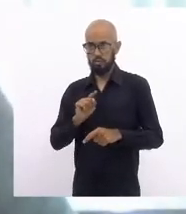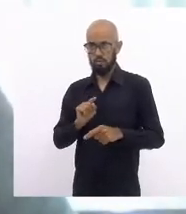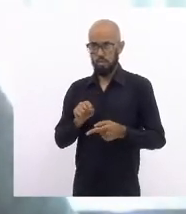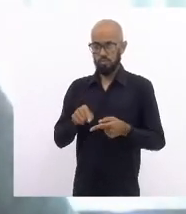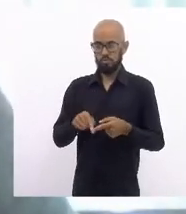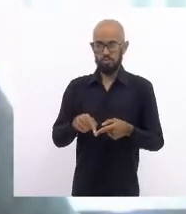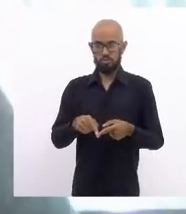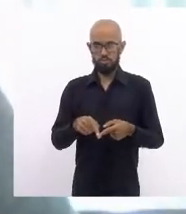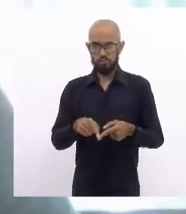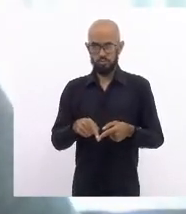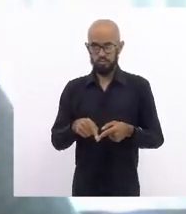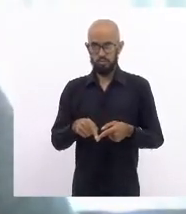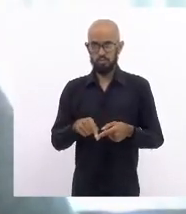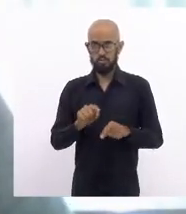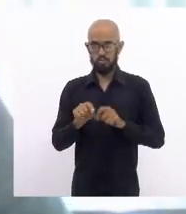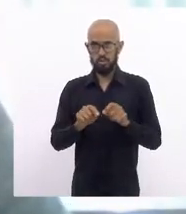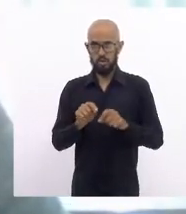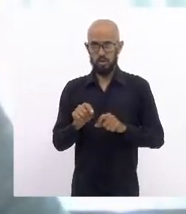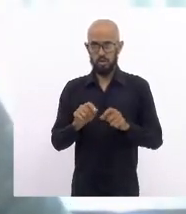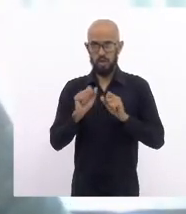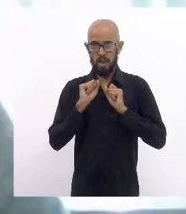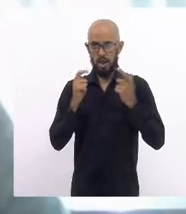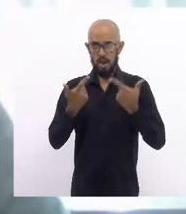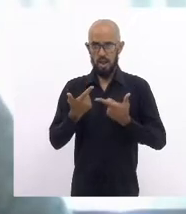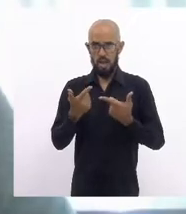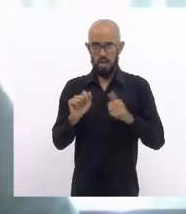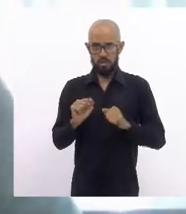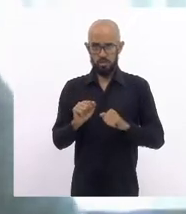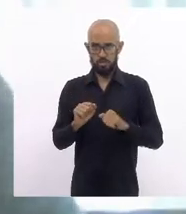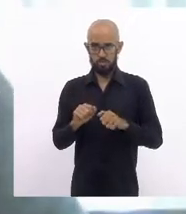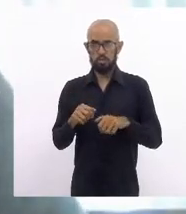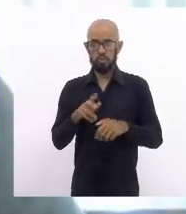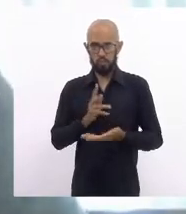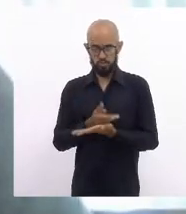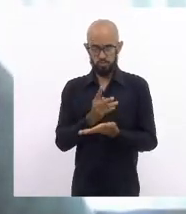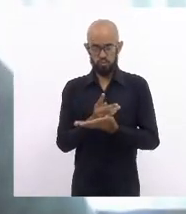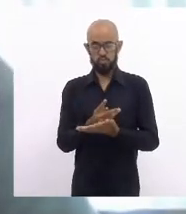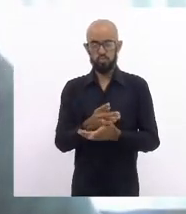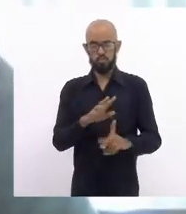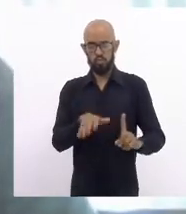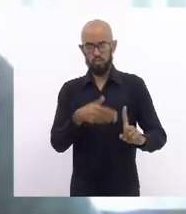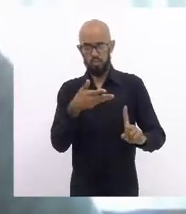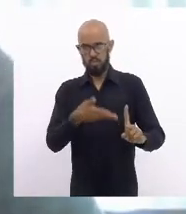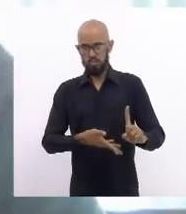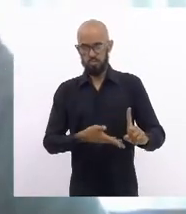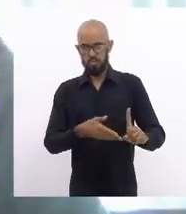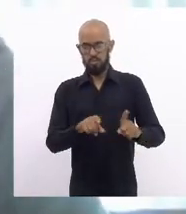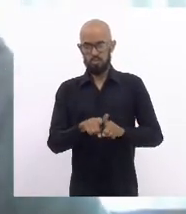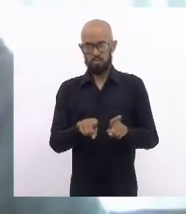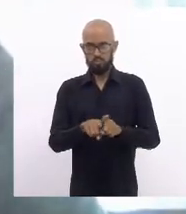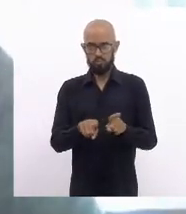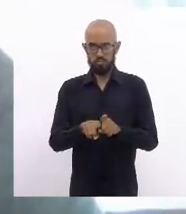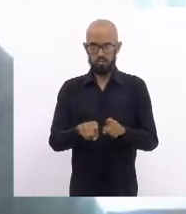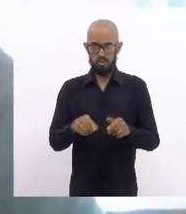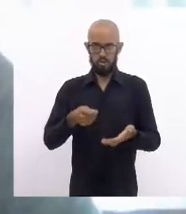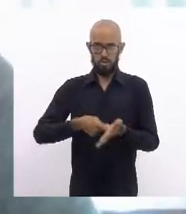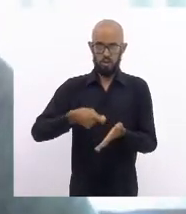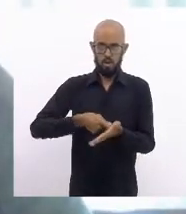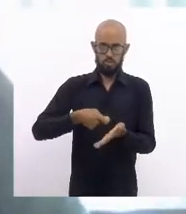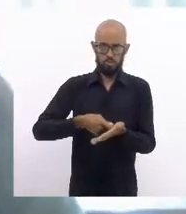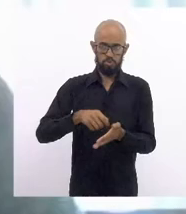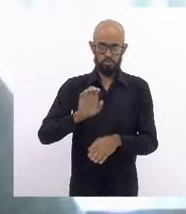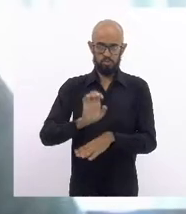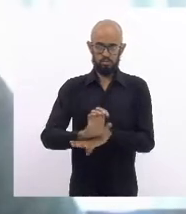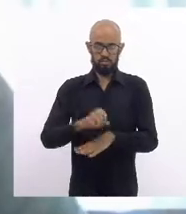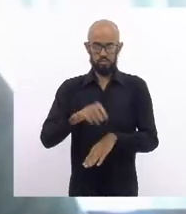Assembleia Legislativa avance no tombamento do clube e que cobre do governo do Estado uma ação efetiva no município de São Gonçalo.